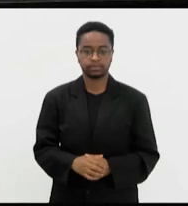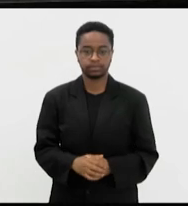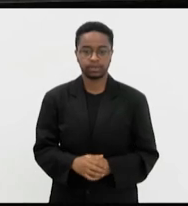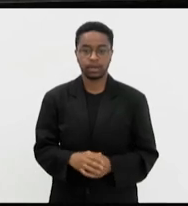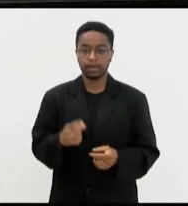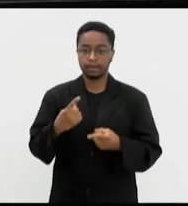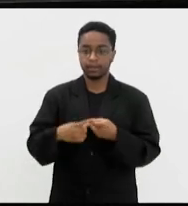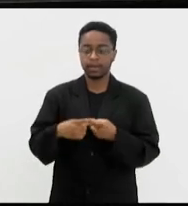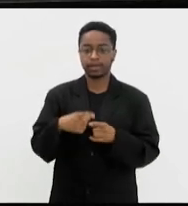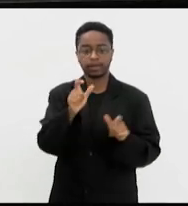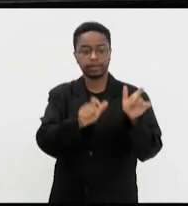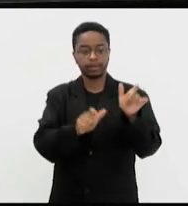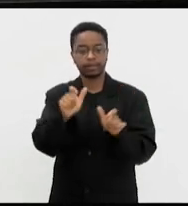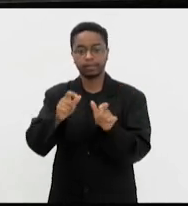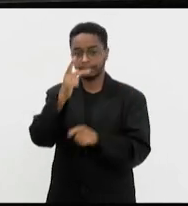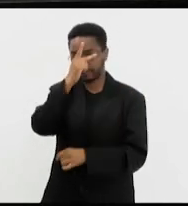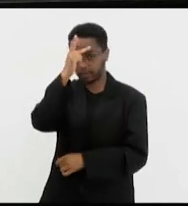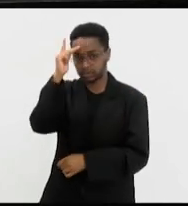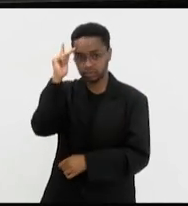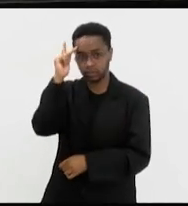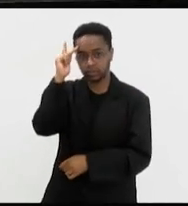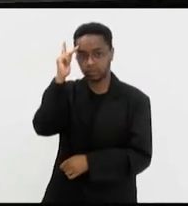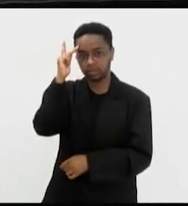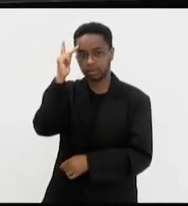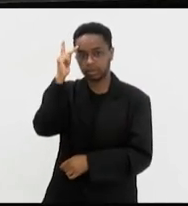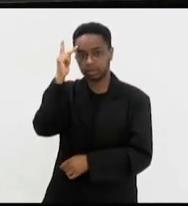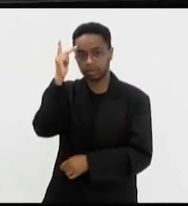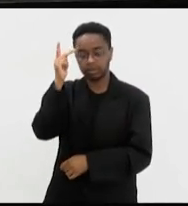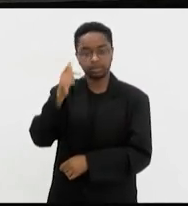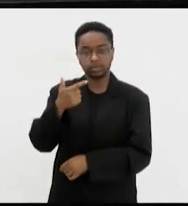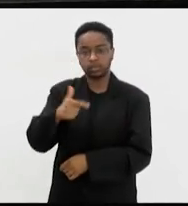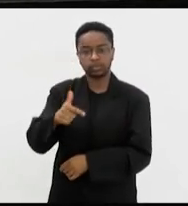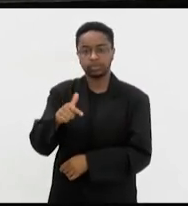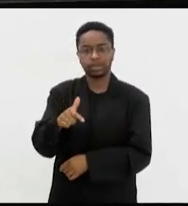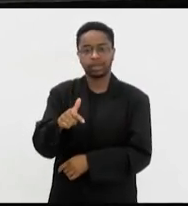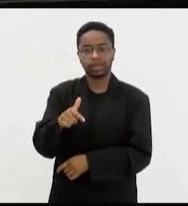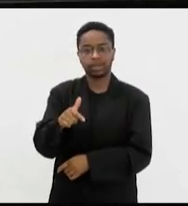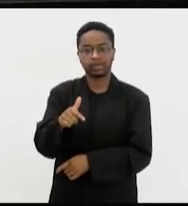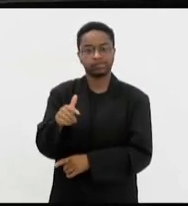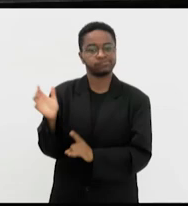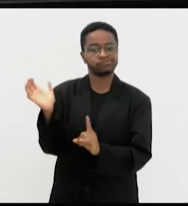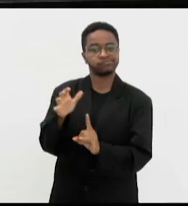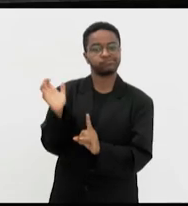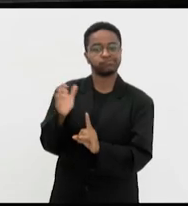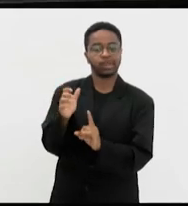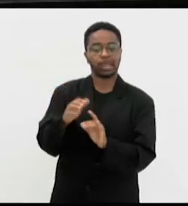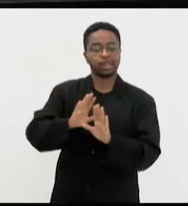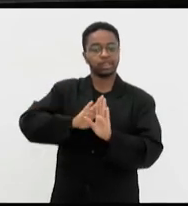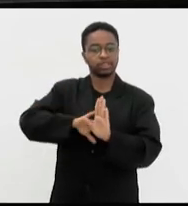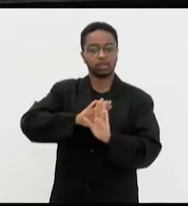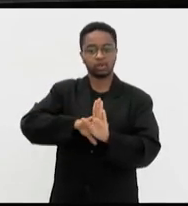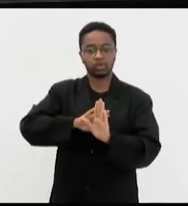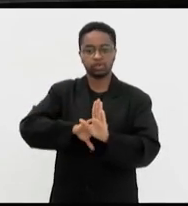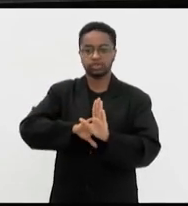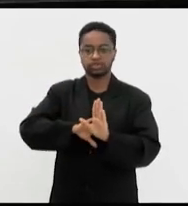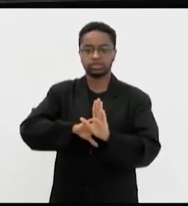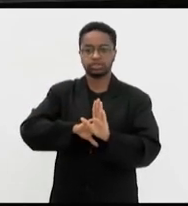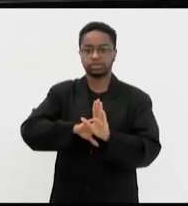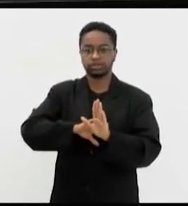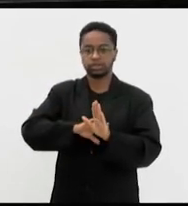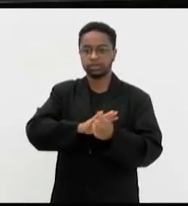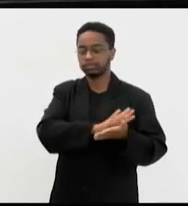são aqueles que não estão contaminados por ideologias nefastas